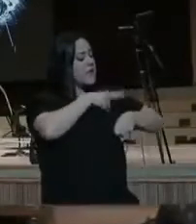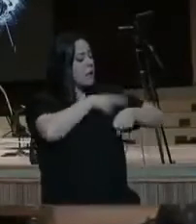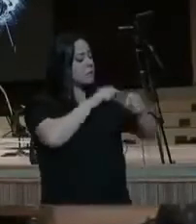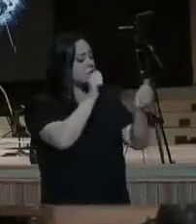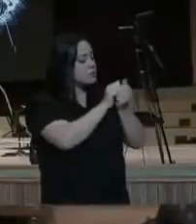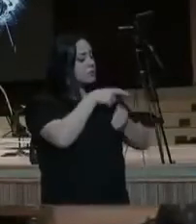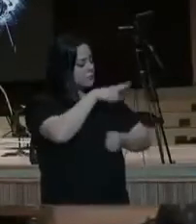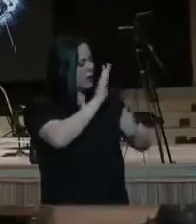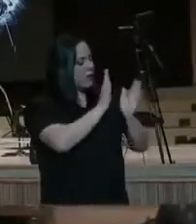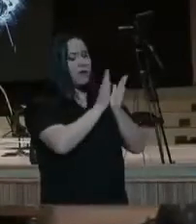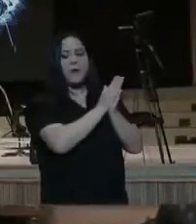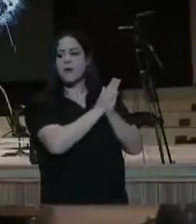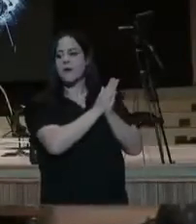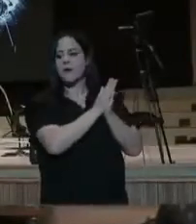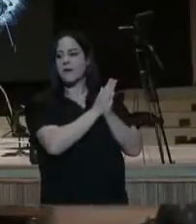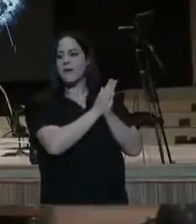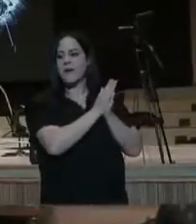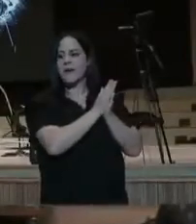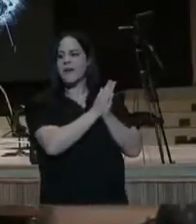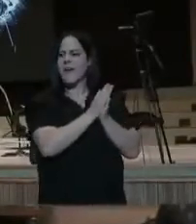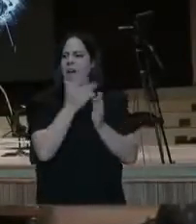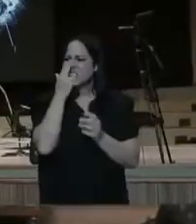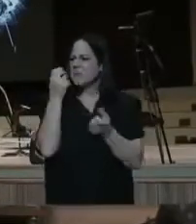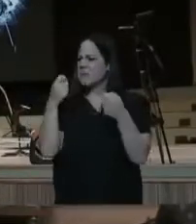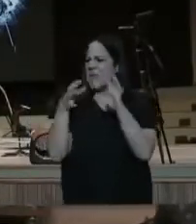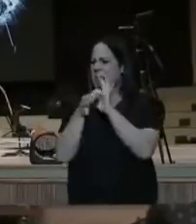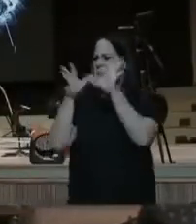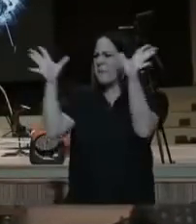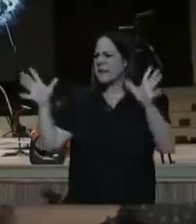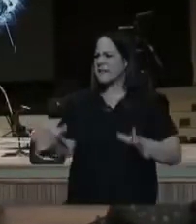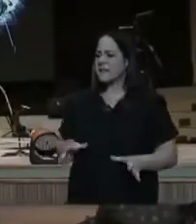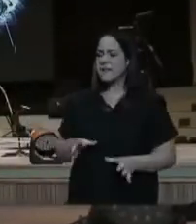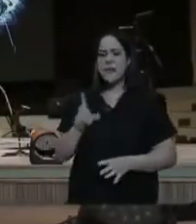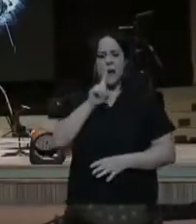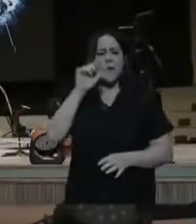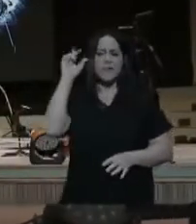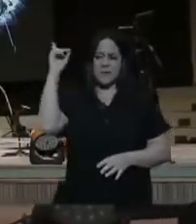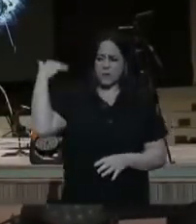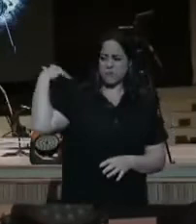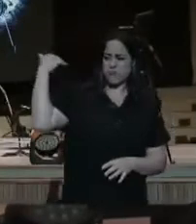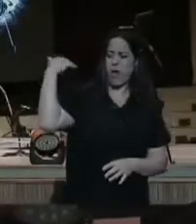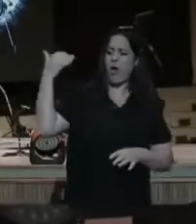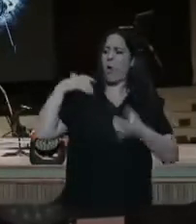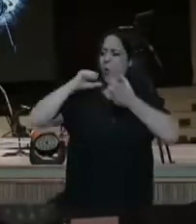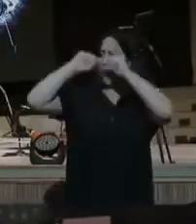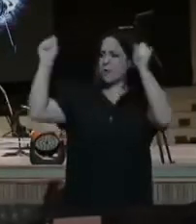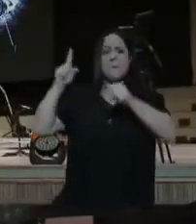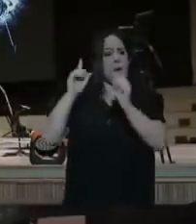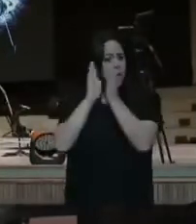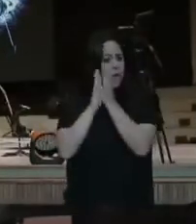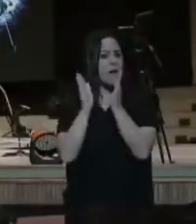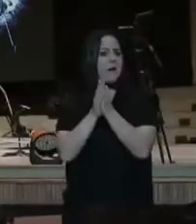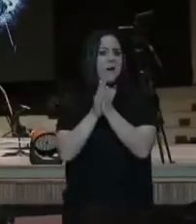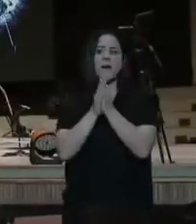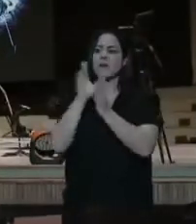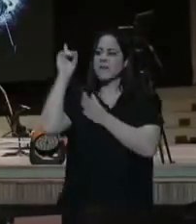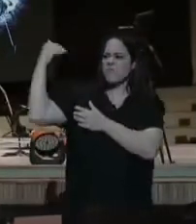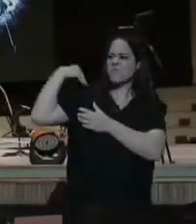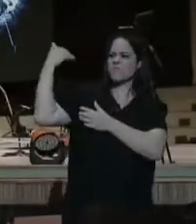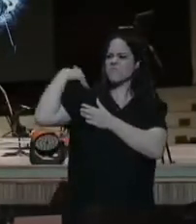orar a deus estamos mostrando nos chamando e nos incomodando para nos levar a